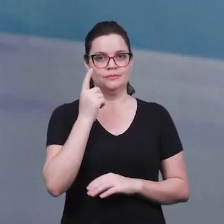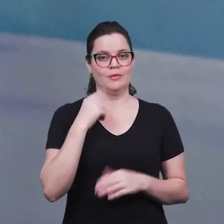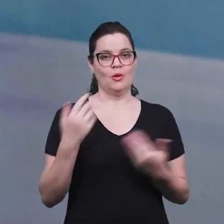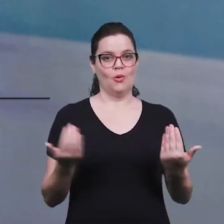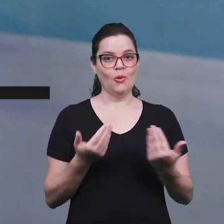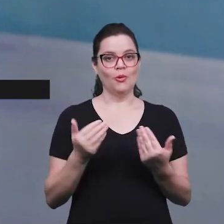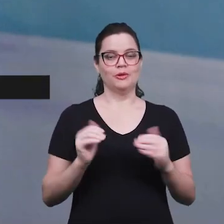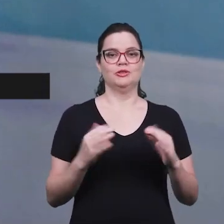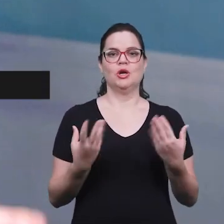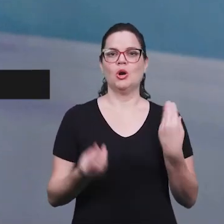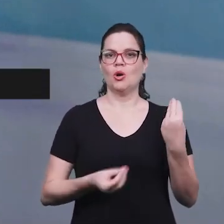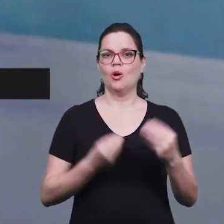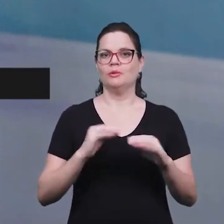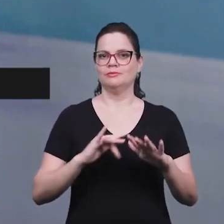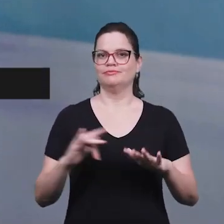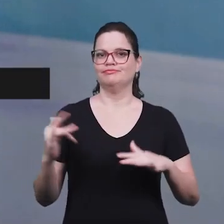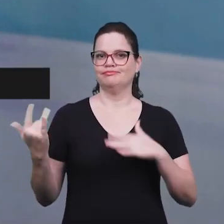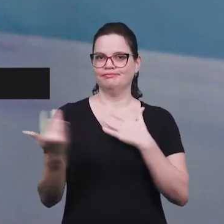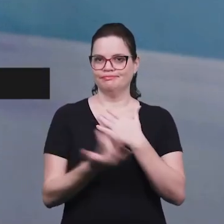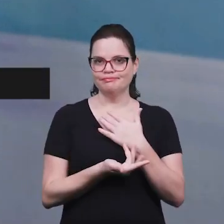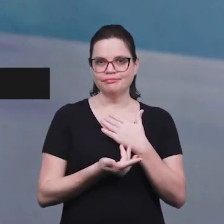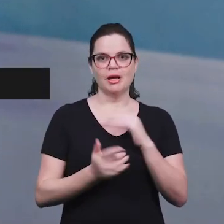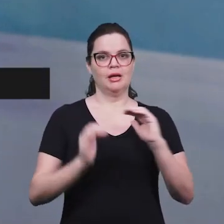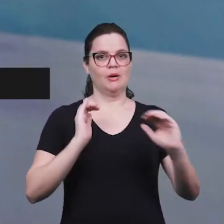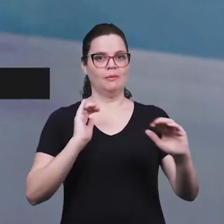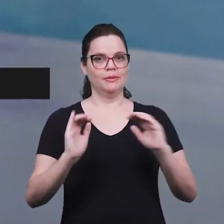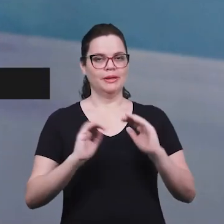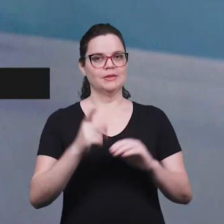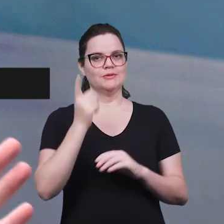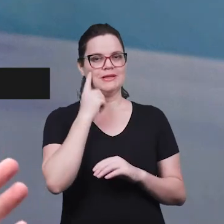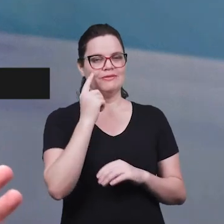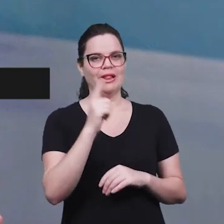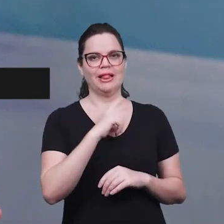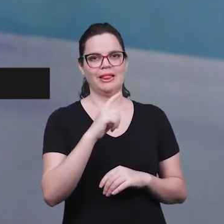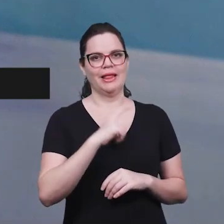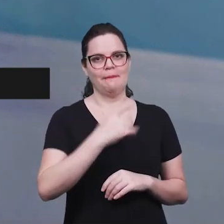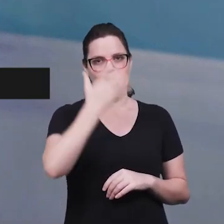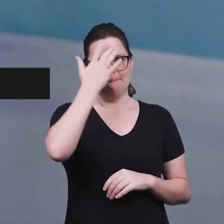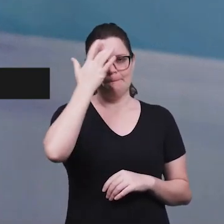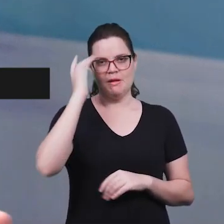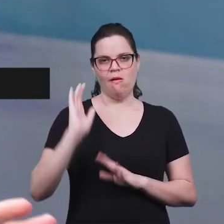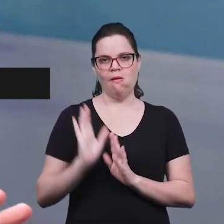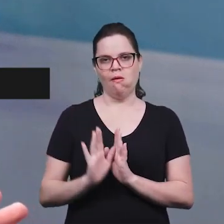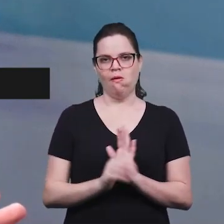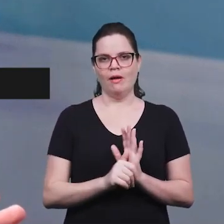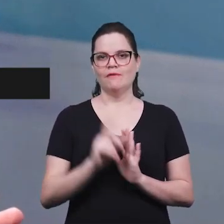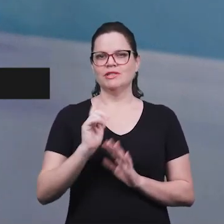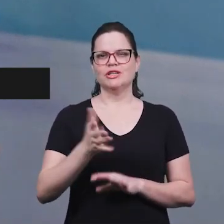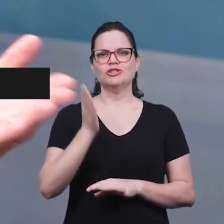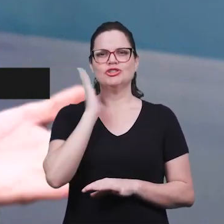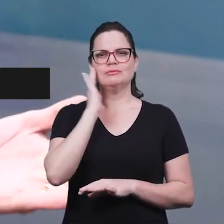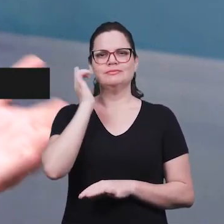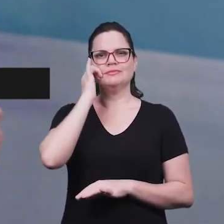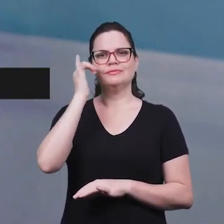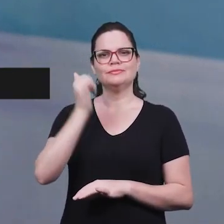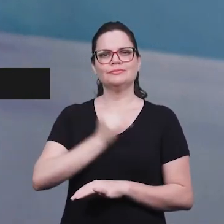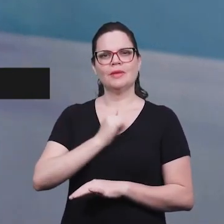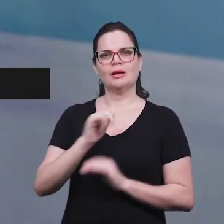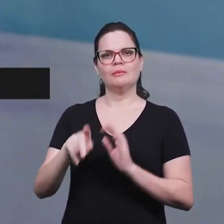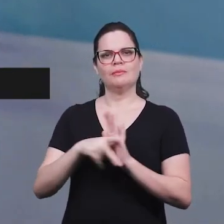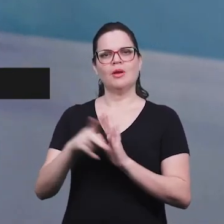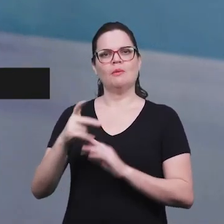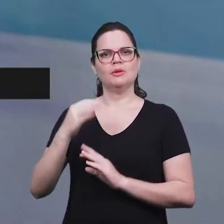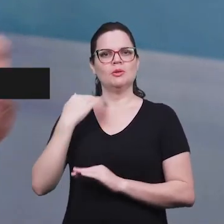de comunicação, aparecem os oportunistas. Então, todo mundo em casa já recebeu ligação de central de